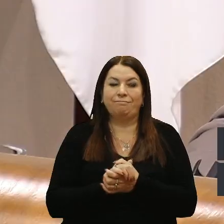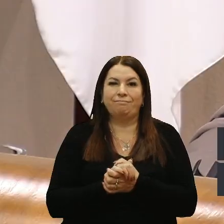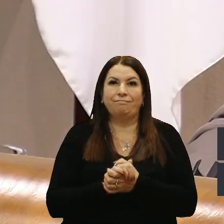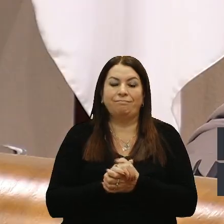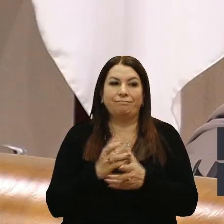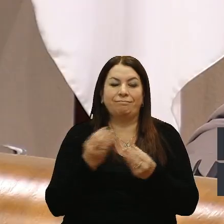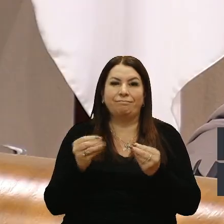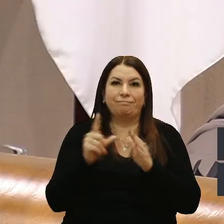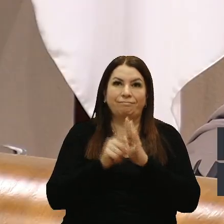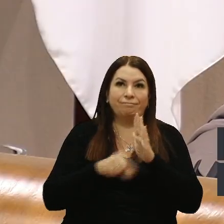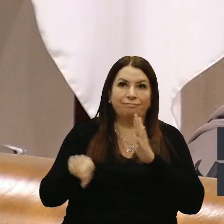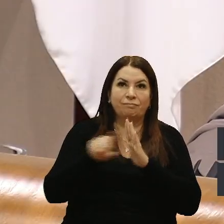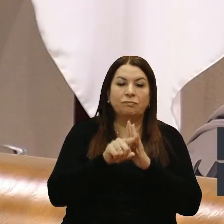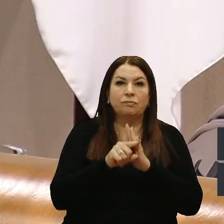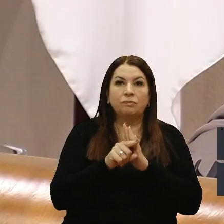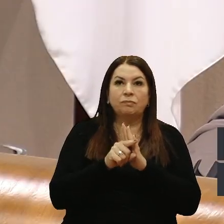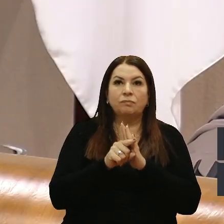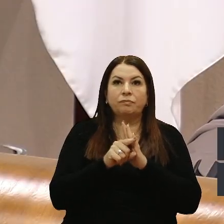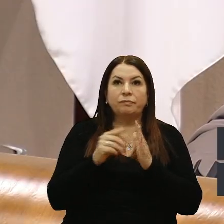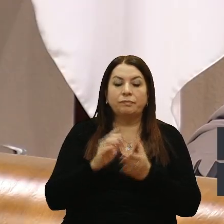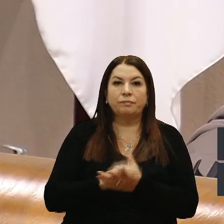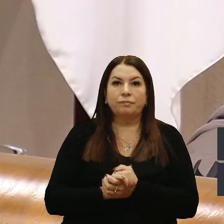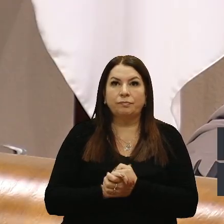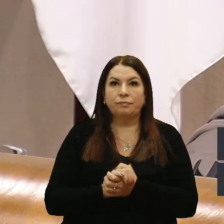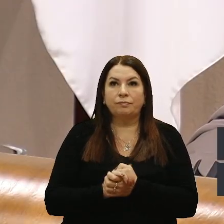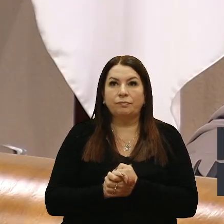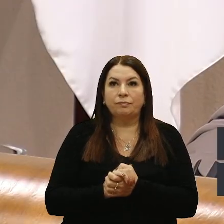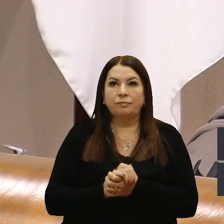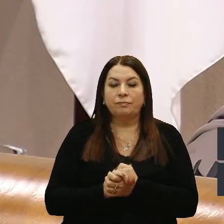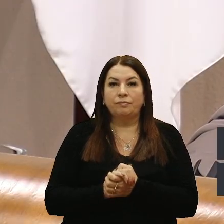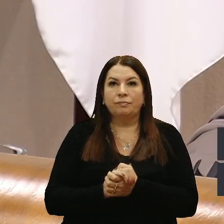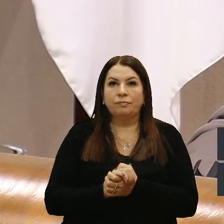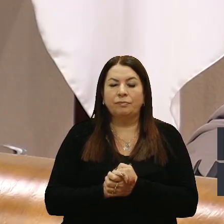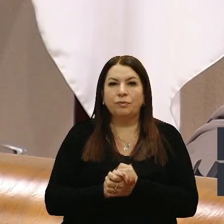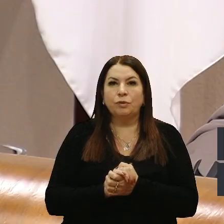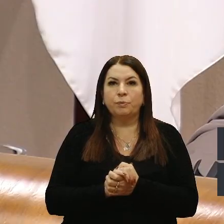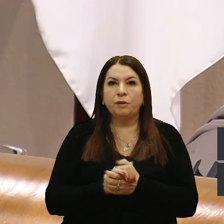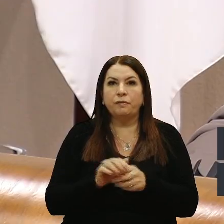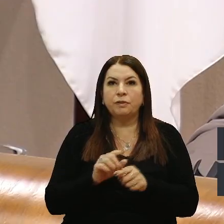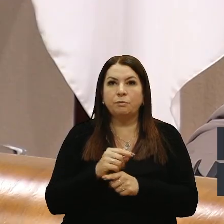muito reduzida. Posteriormente, nós temos um reconhecimento pela